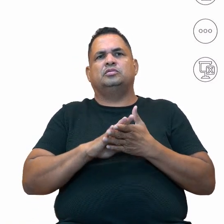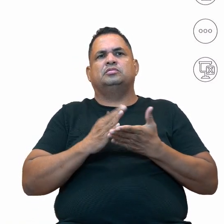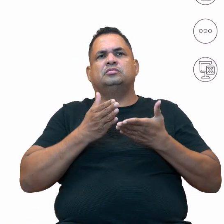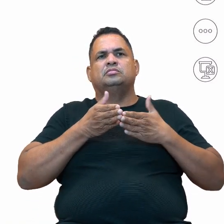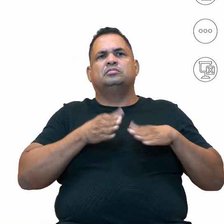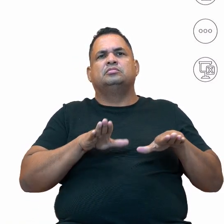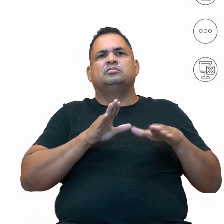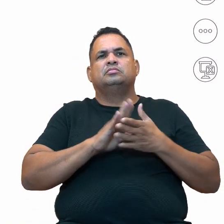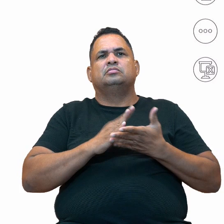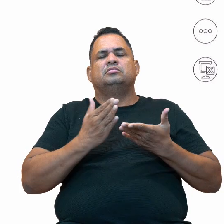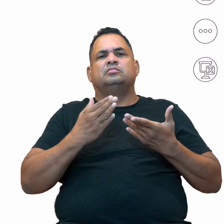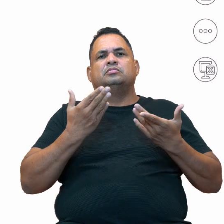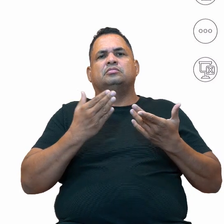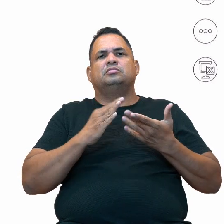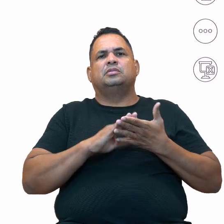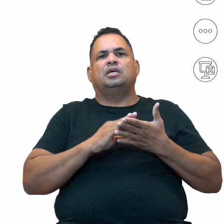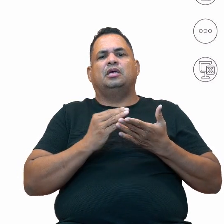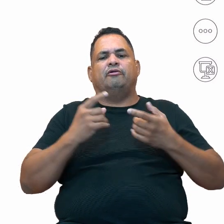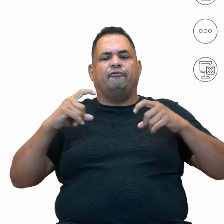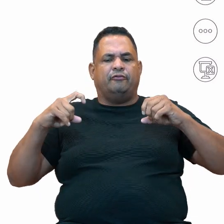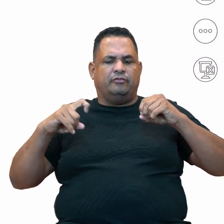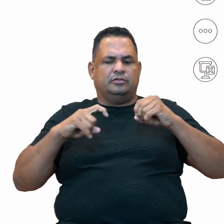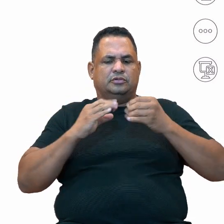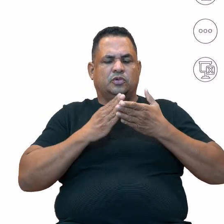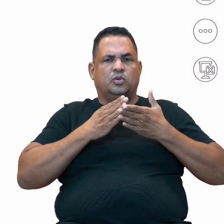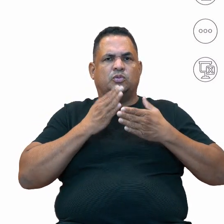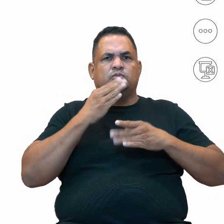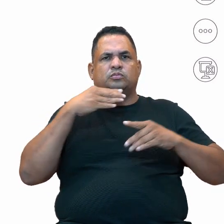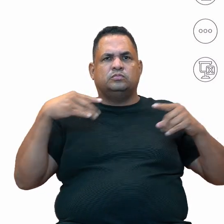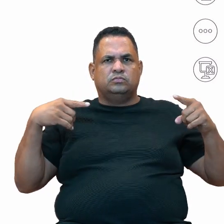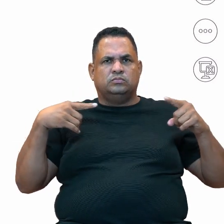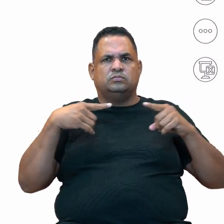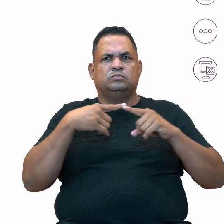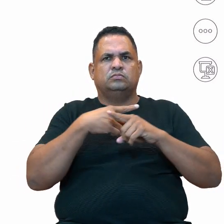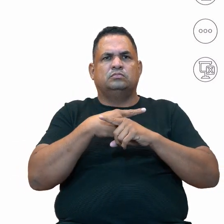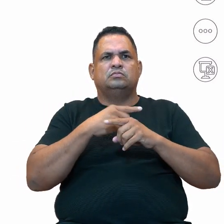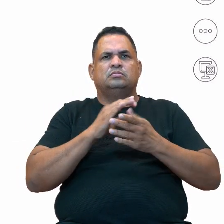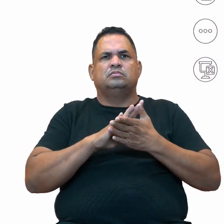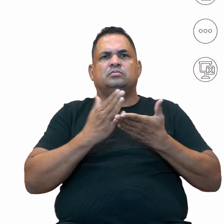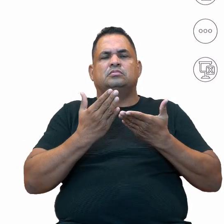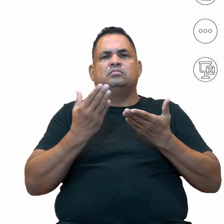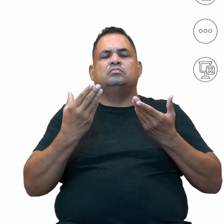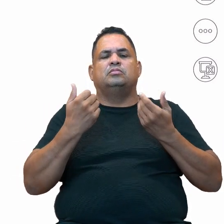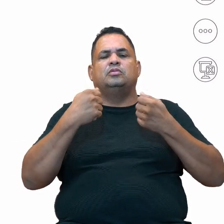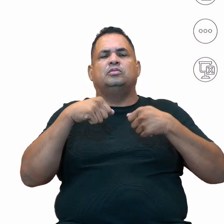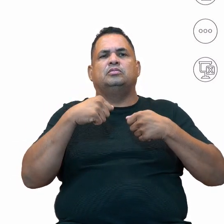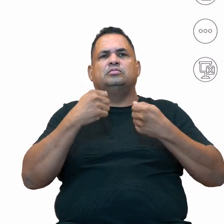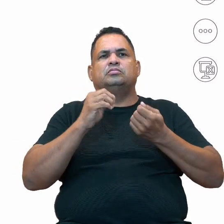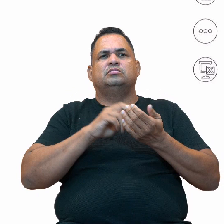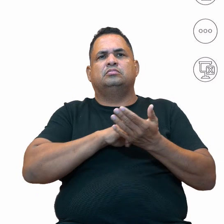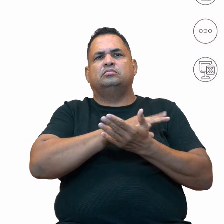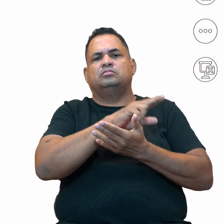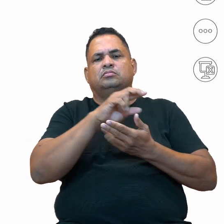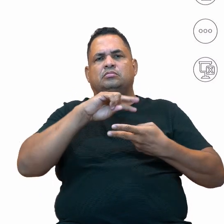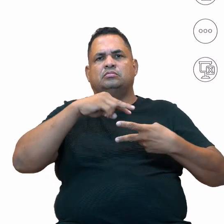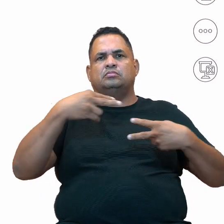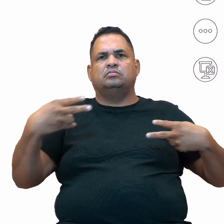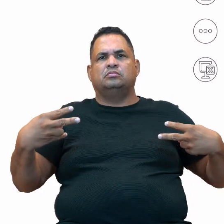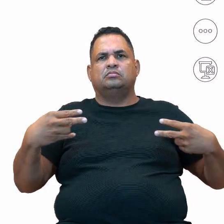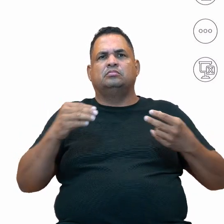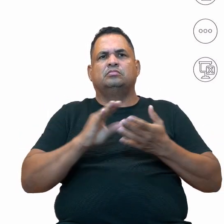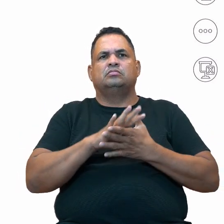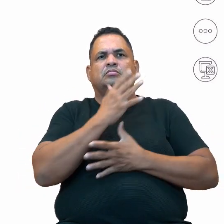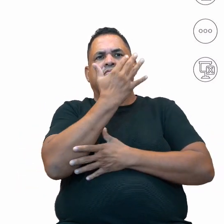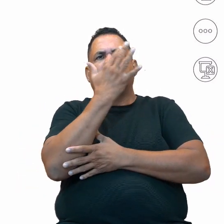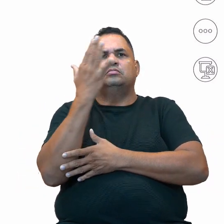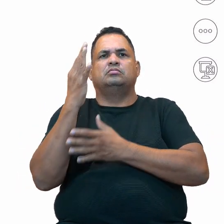fecundação cruzada. Nesse caso, propiciando variabilidade genética com enorme frequência em plantas e